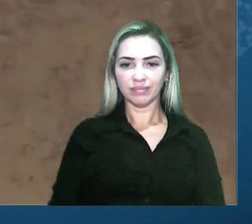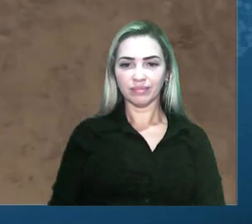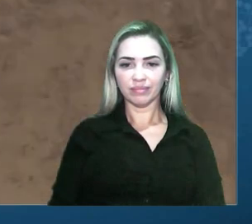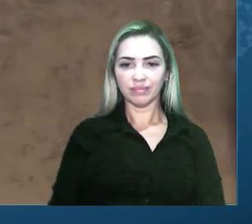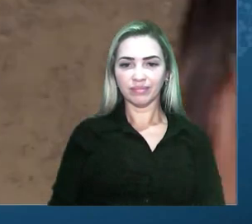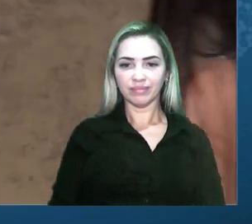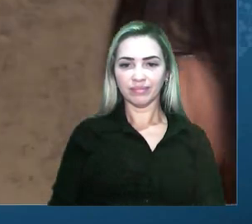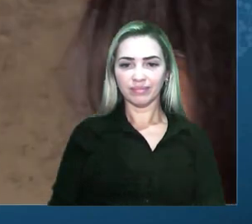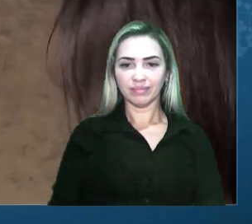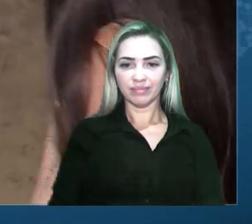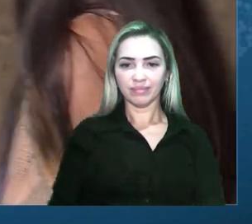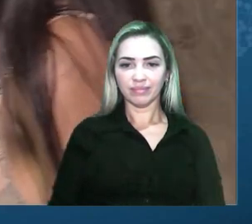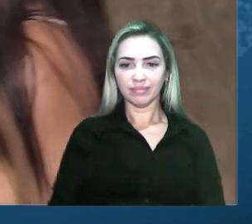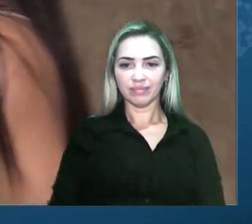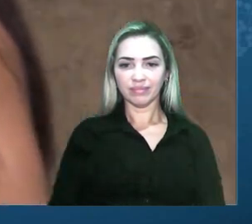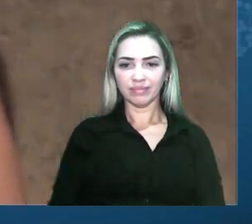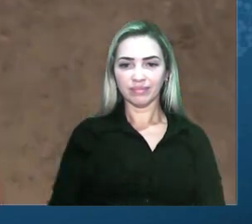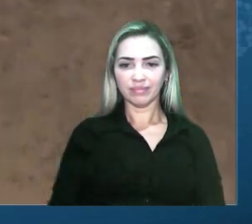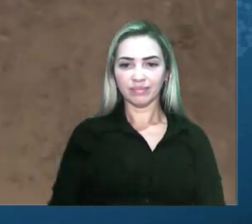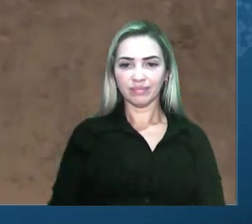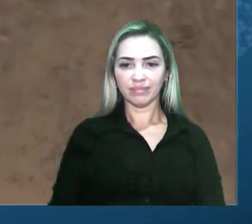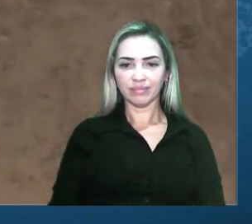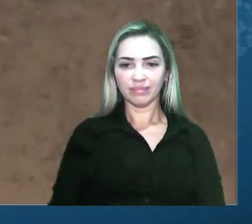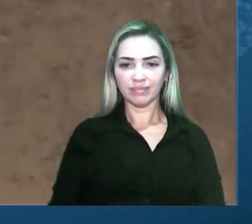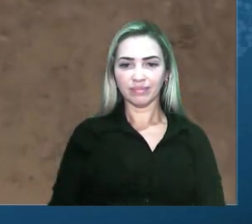As suas palavras. Como não? Oh, meu Deus.